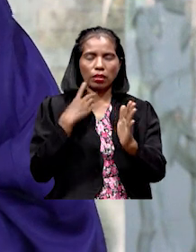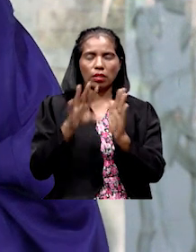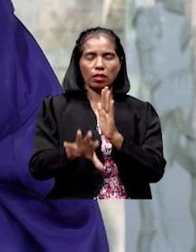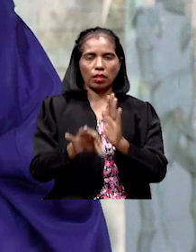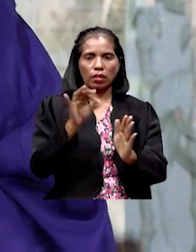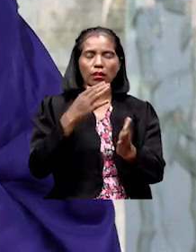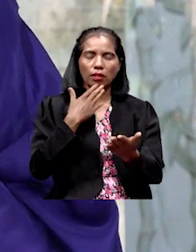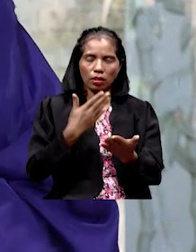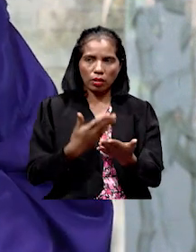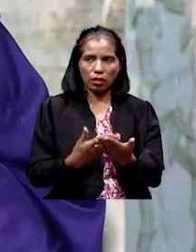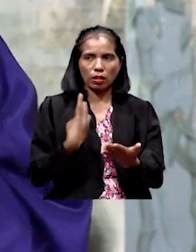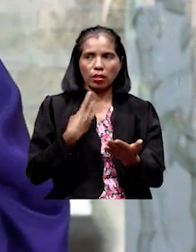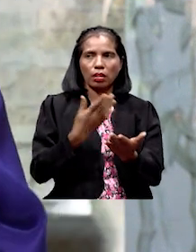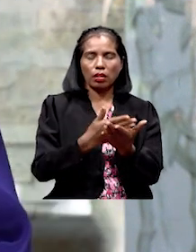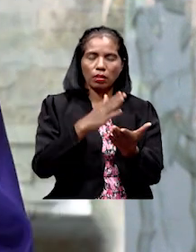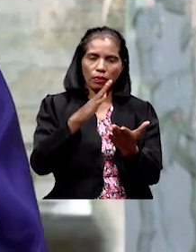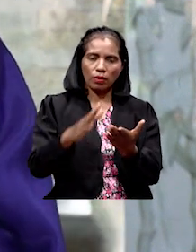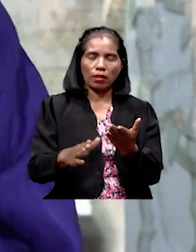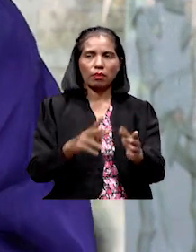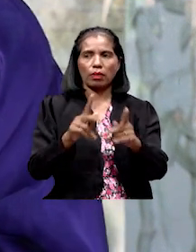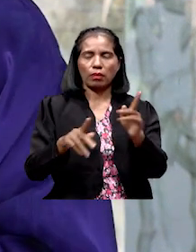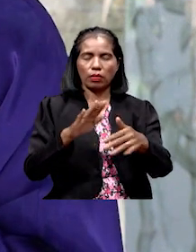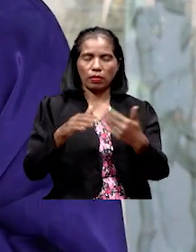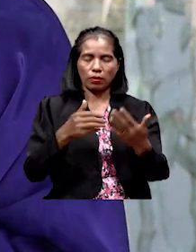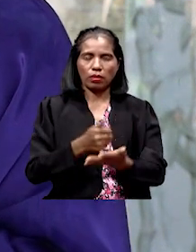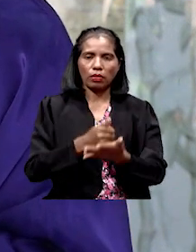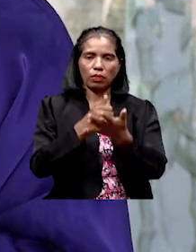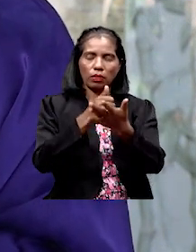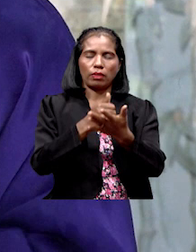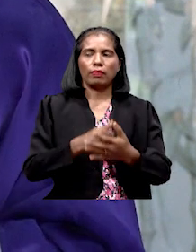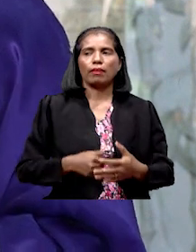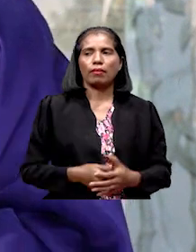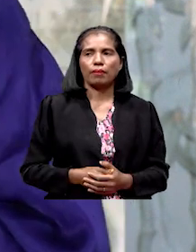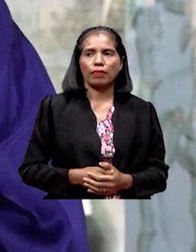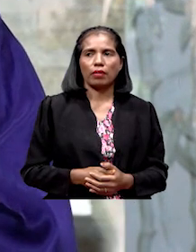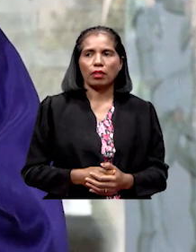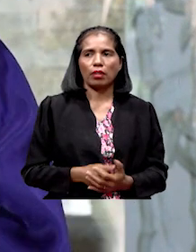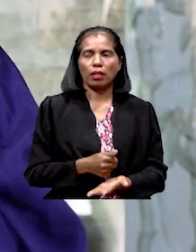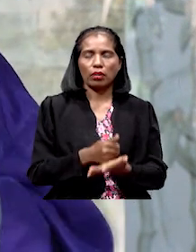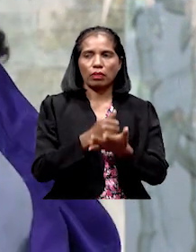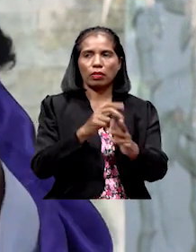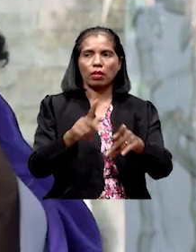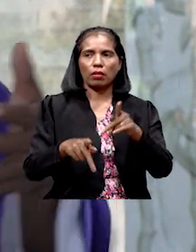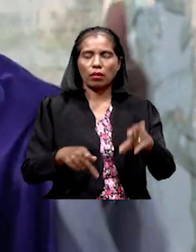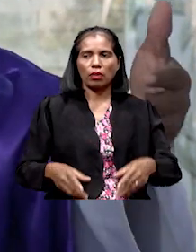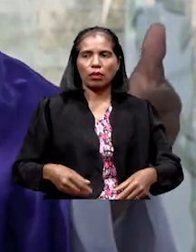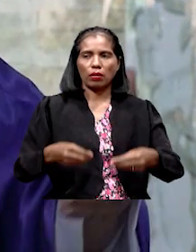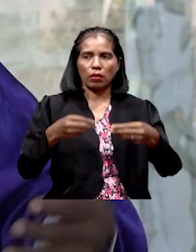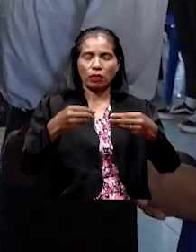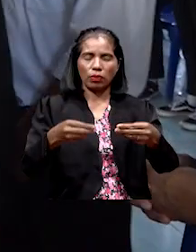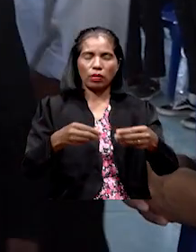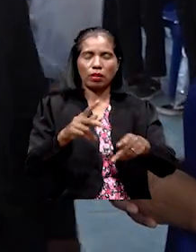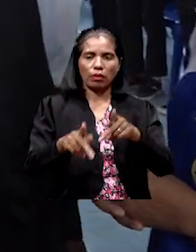sorasau, tapi sita pratica ita ne iha kadadari. Kadadari ne ita bilang juga ema, ita fos, fos buat ume